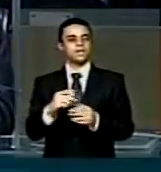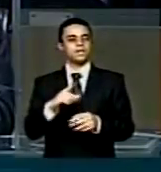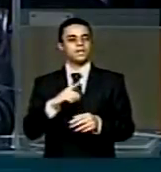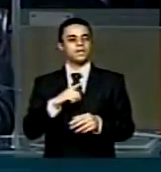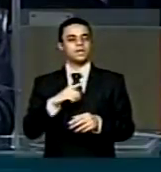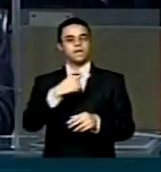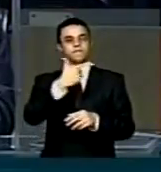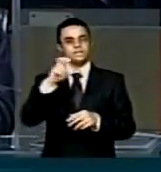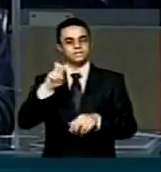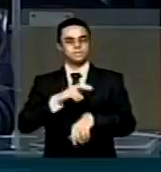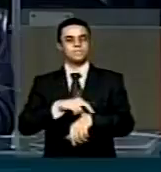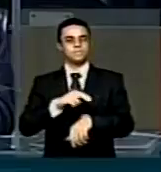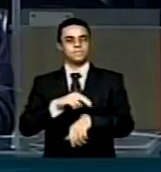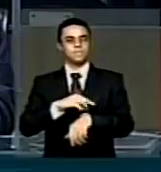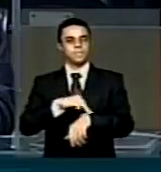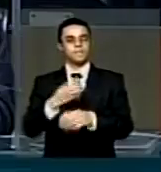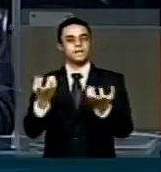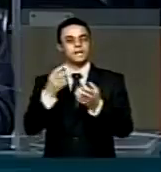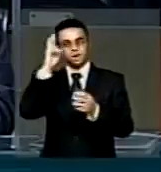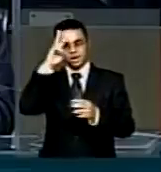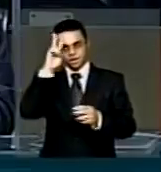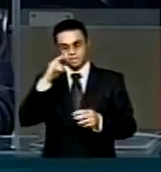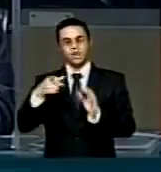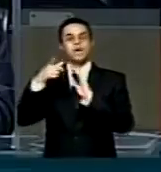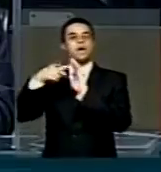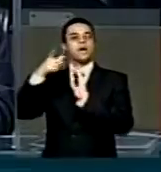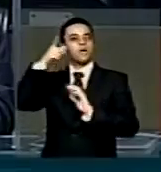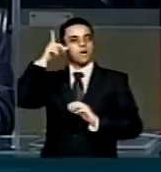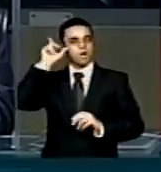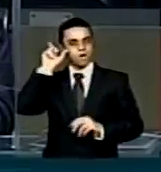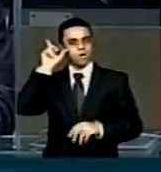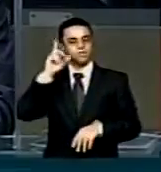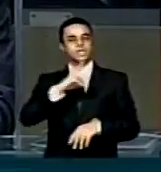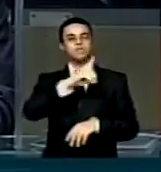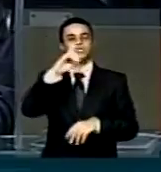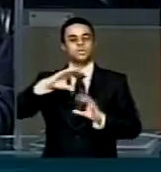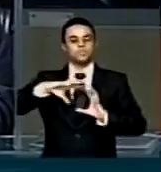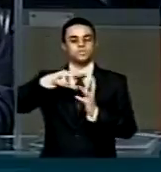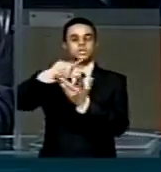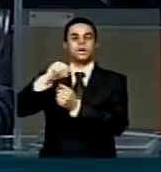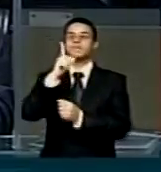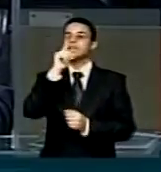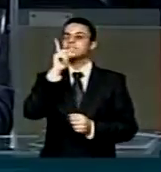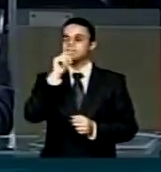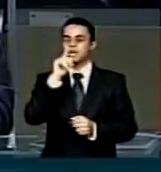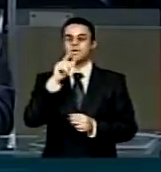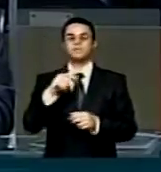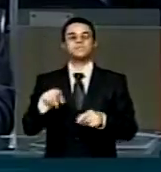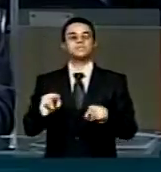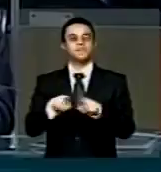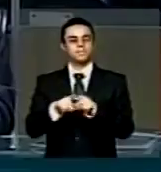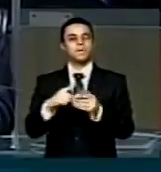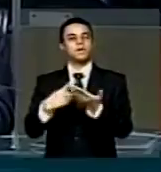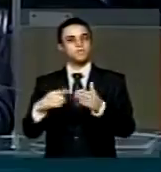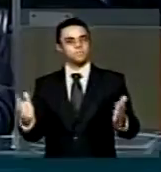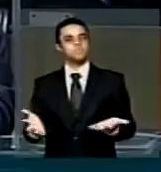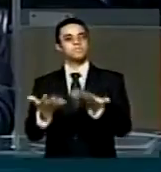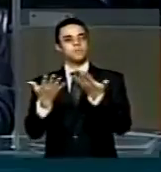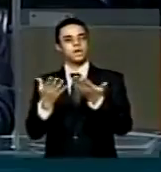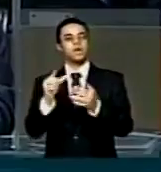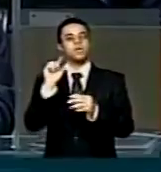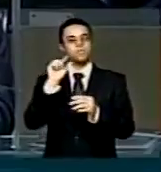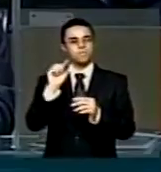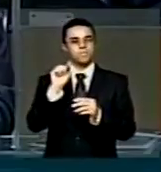gostaria de lembrar, deputado, que ontem foi o Dia Mundial das Águas, outrora muito bem comemorado, houve pouca